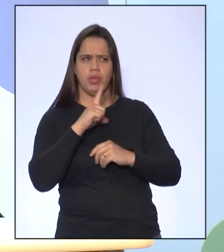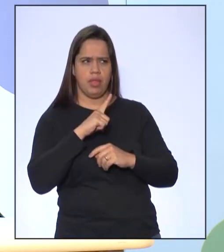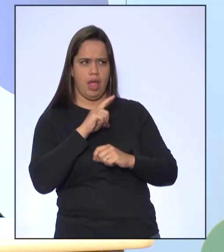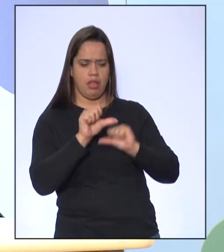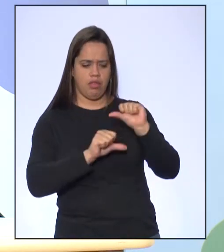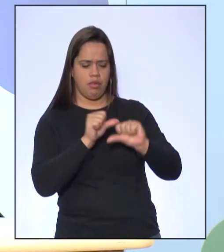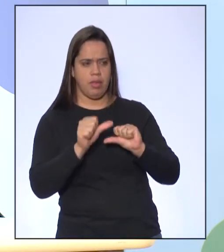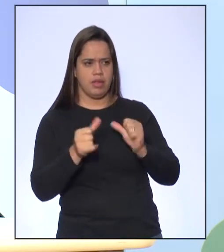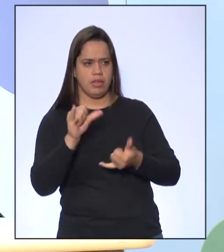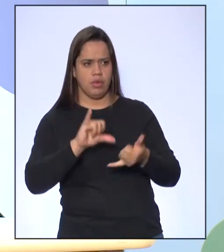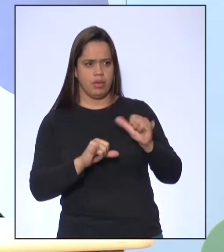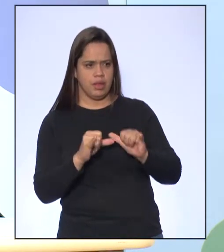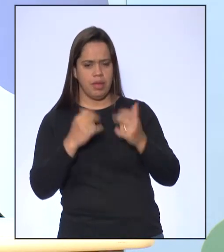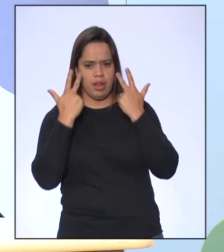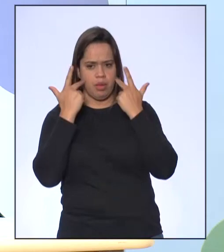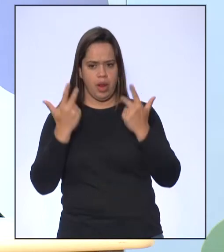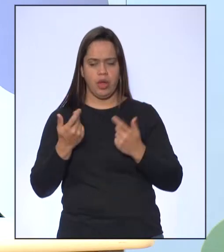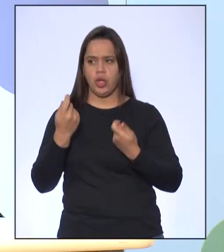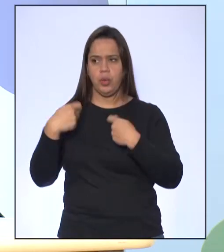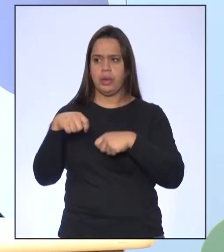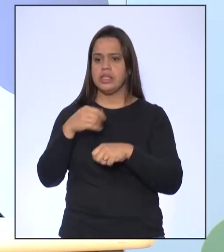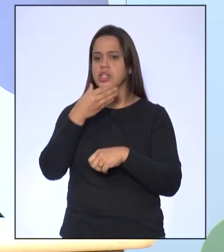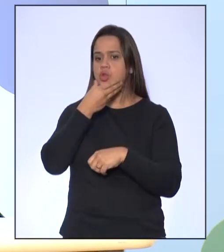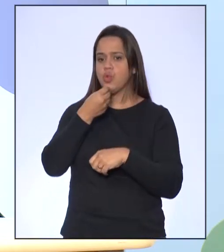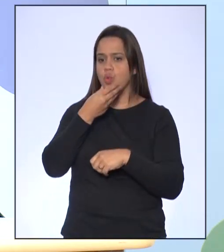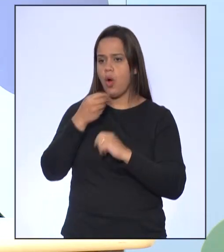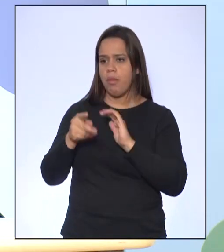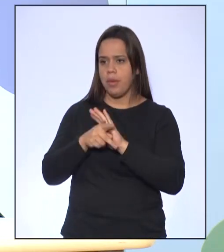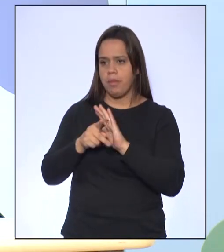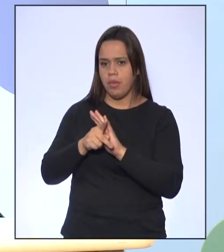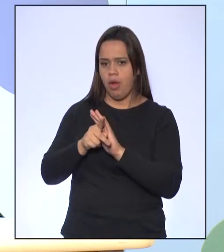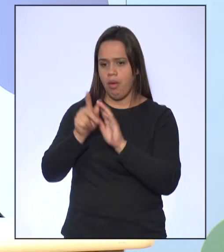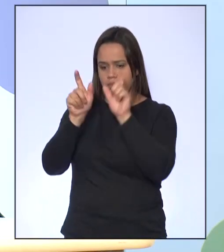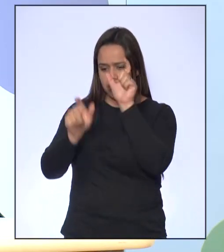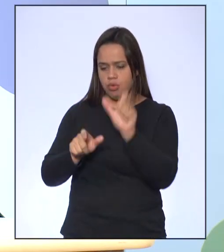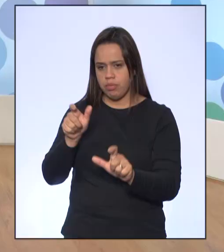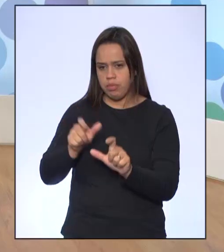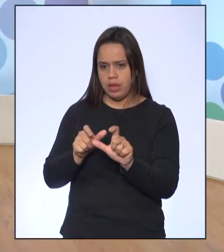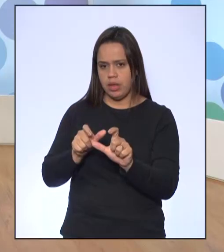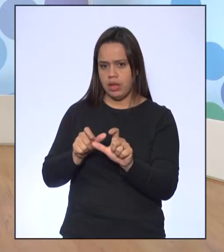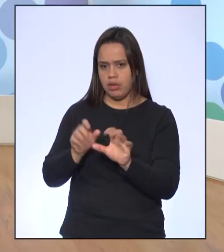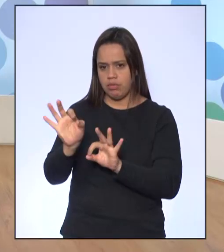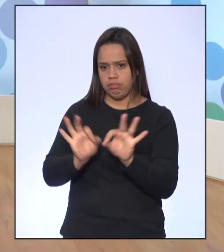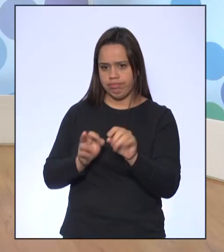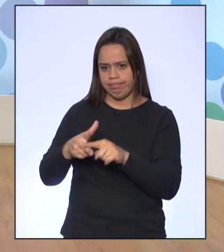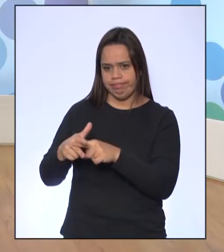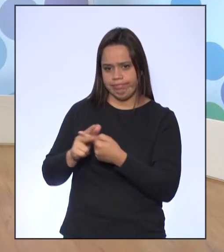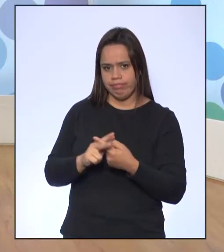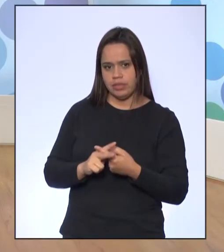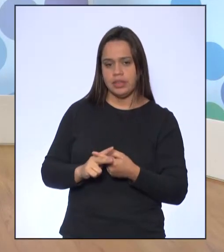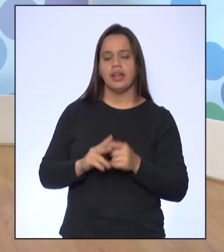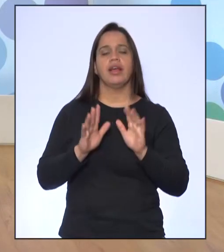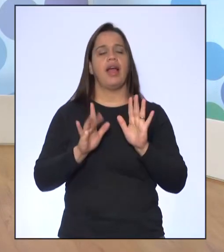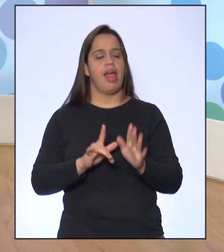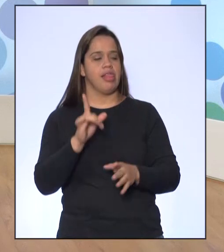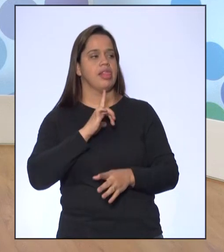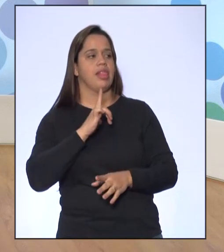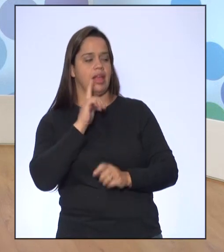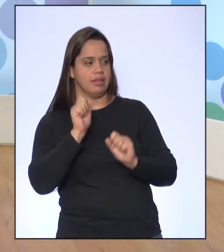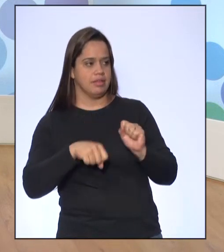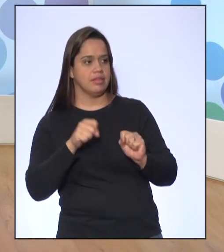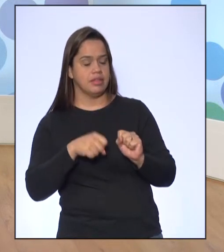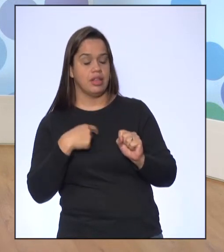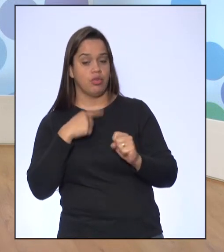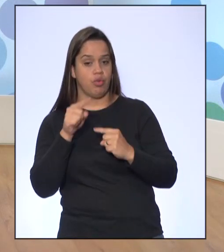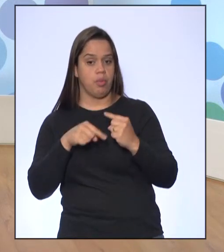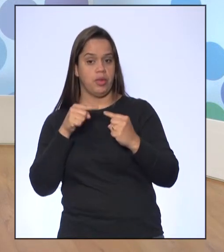acontece naturalmente, sem o homem manipular ali, que é fundamental para a nossa vida? Tem, Probete, esse vai ser o nosso foco da explicação.